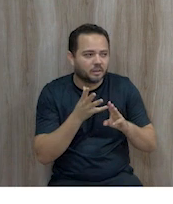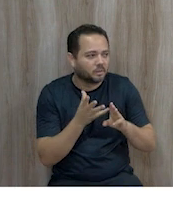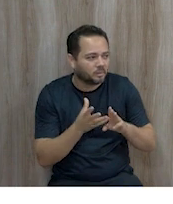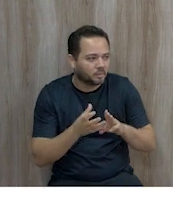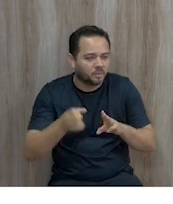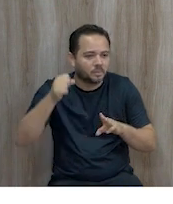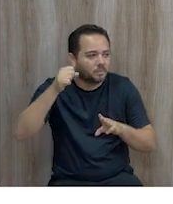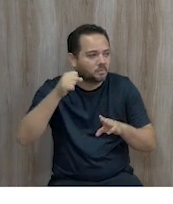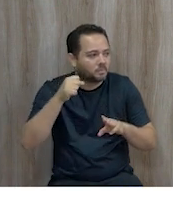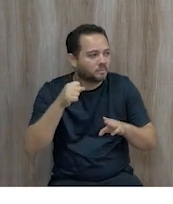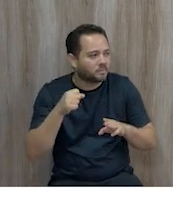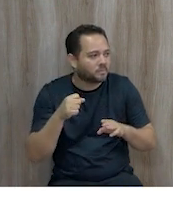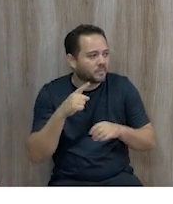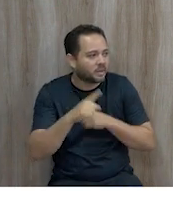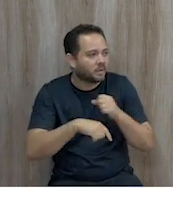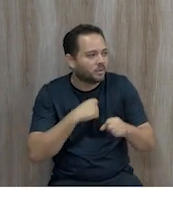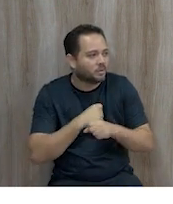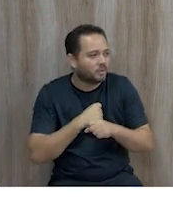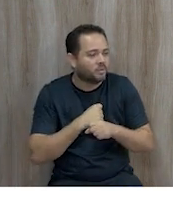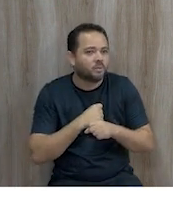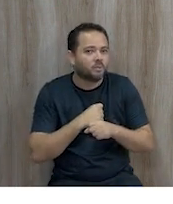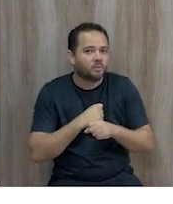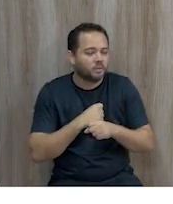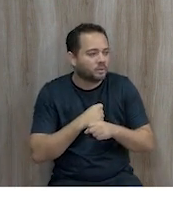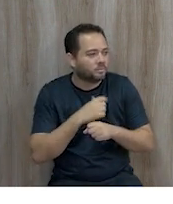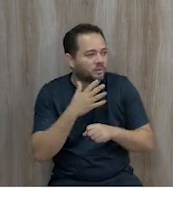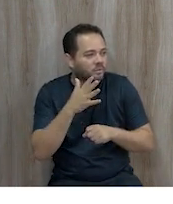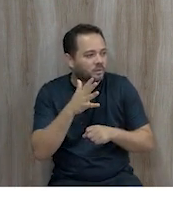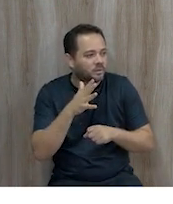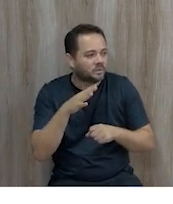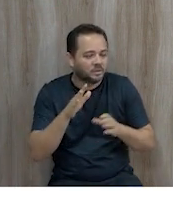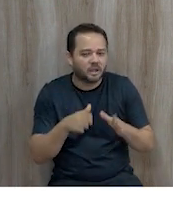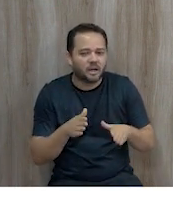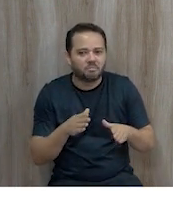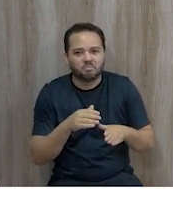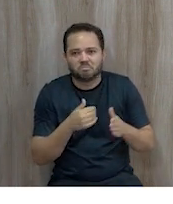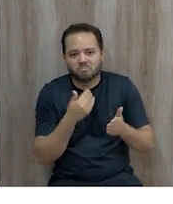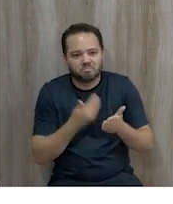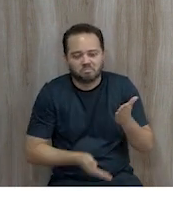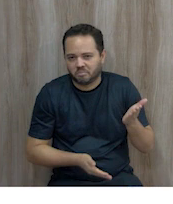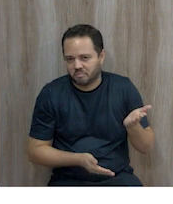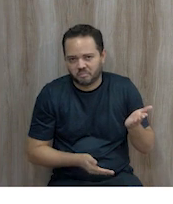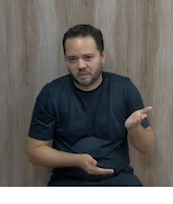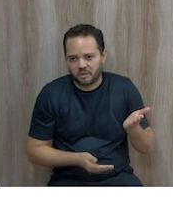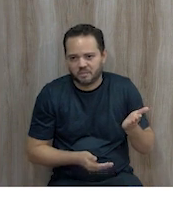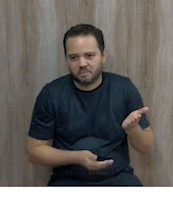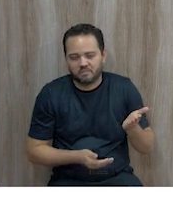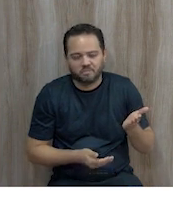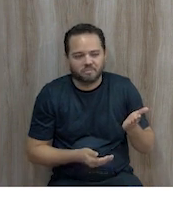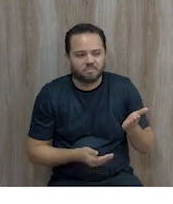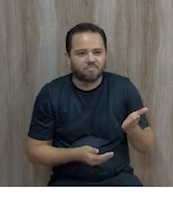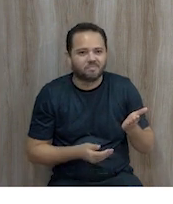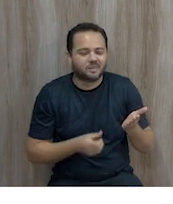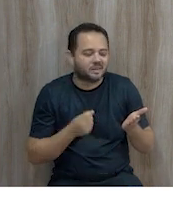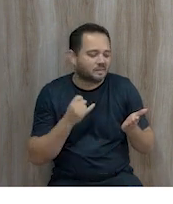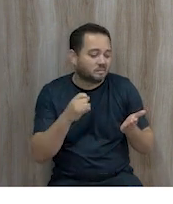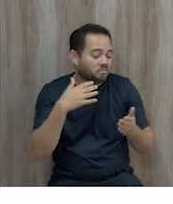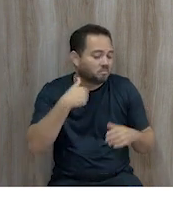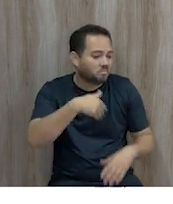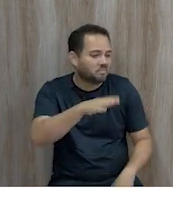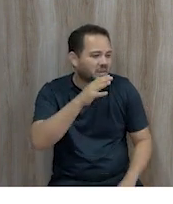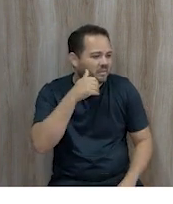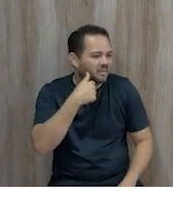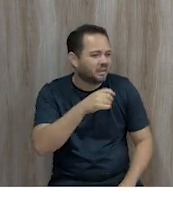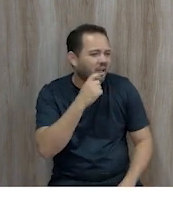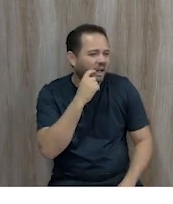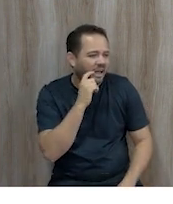tá? E dentro de 1 ano, metade daquele rebordo já vai ter sido perdido. Então, se a gente não faz nada e o paciente vai embora e fica com